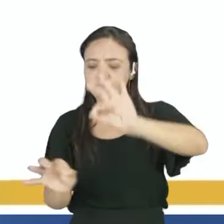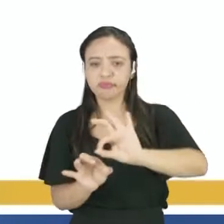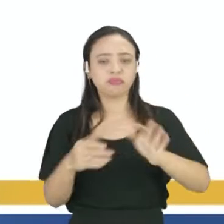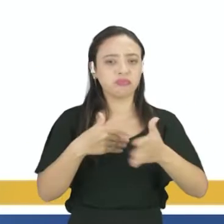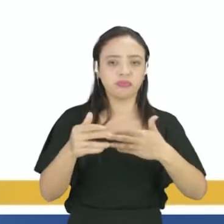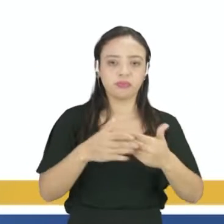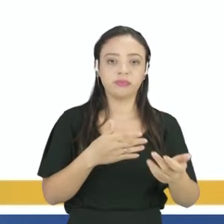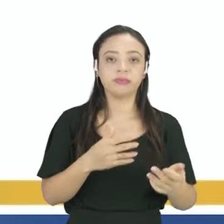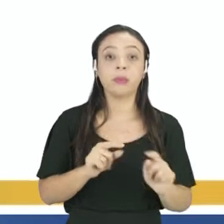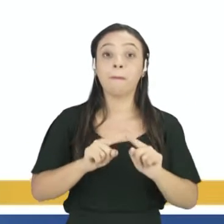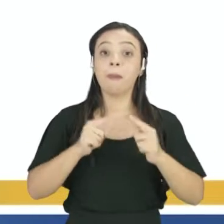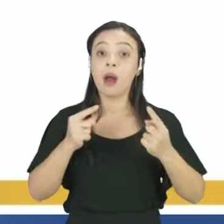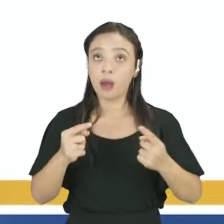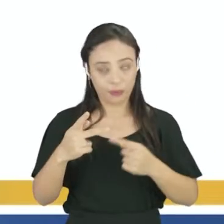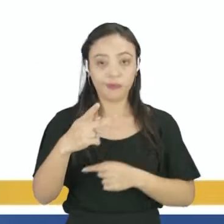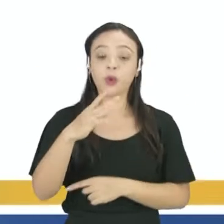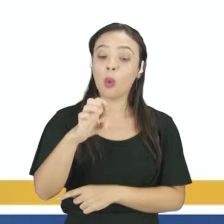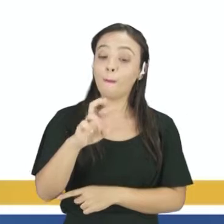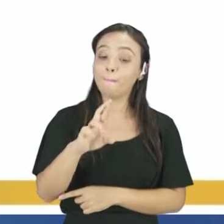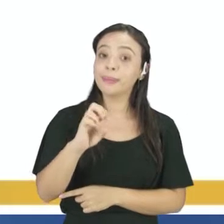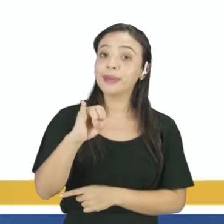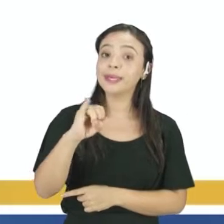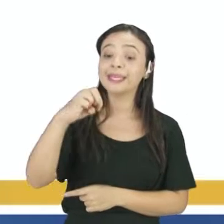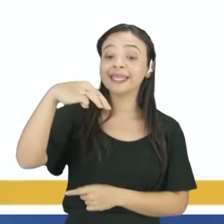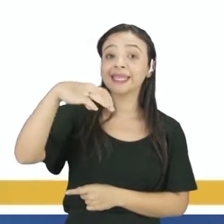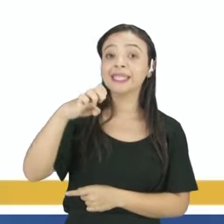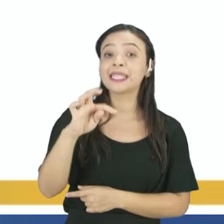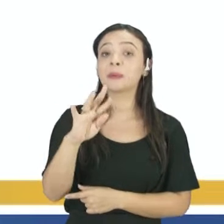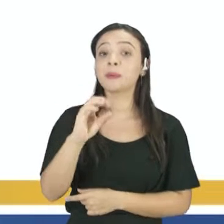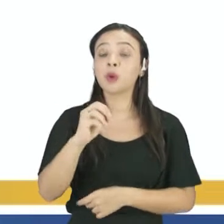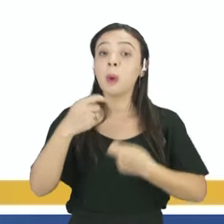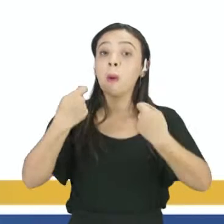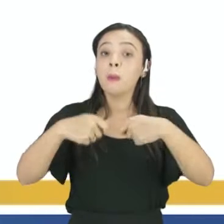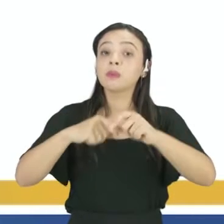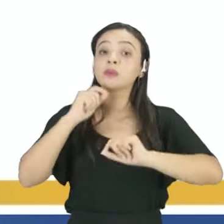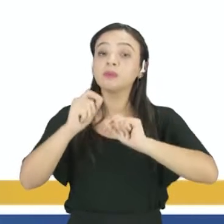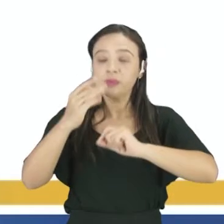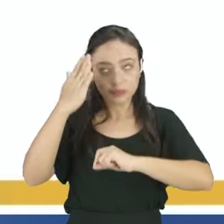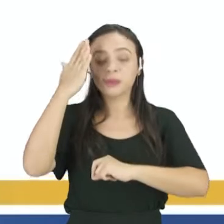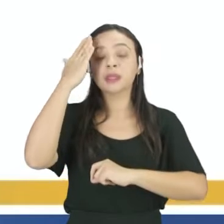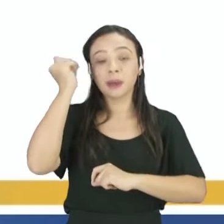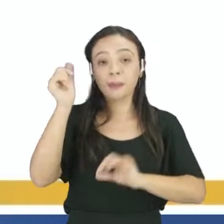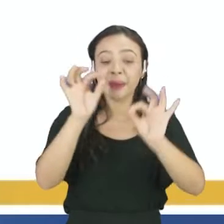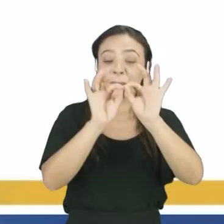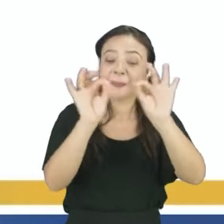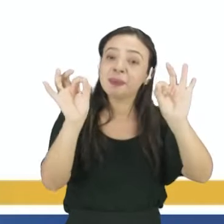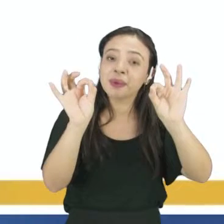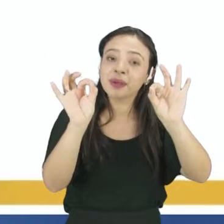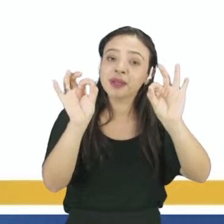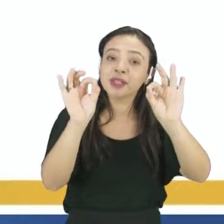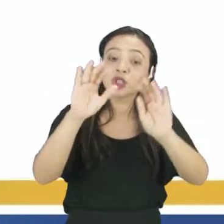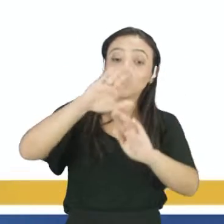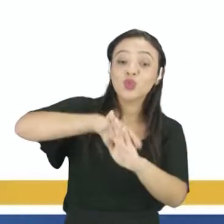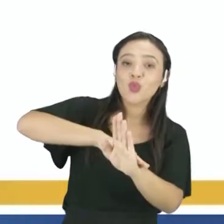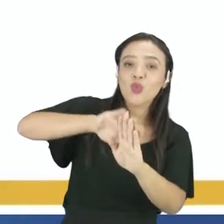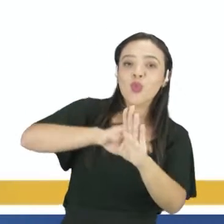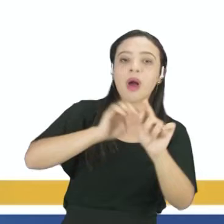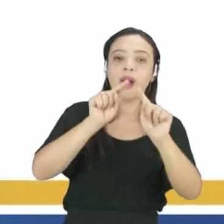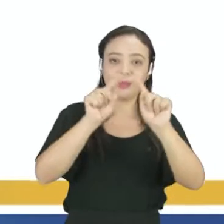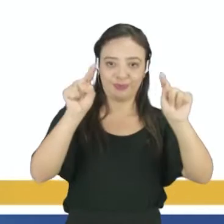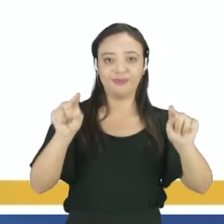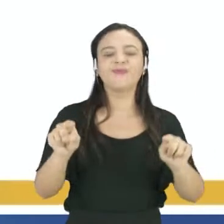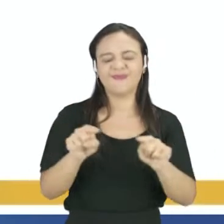Agora, o perímetro, para eu saber do perímetro, eu preciso saber qual é a medida do lado desse